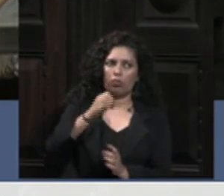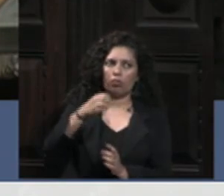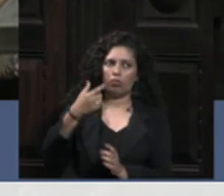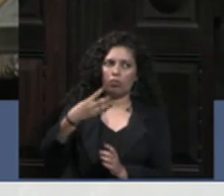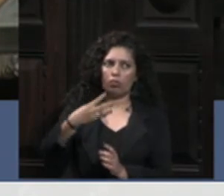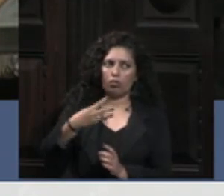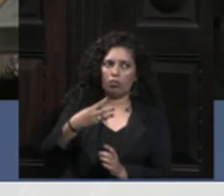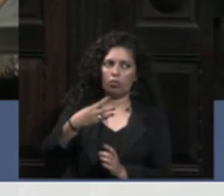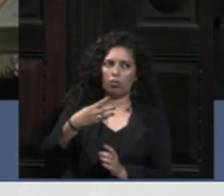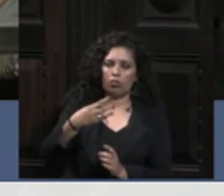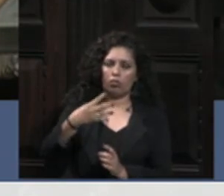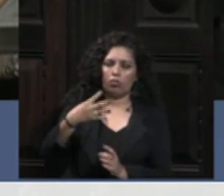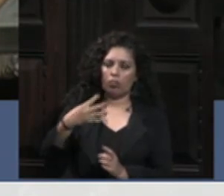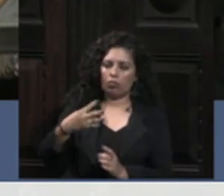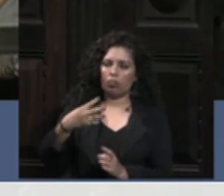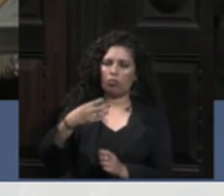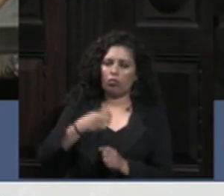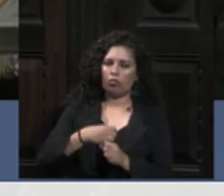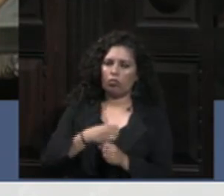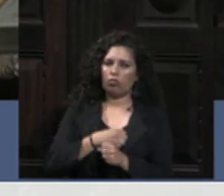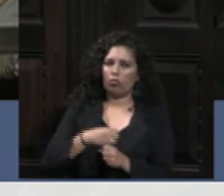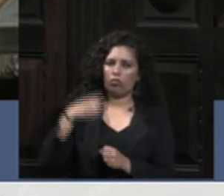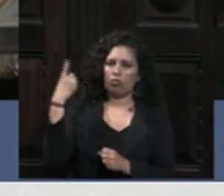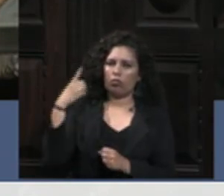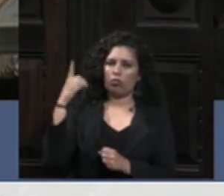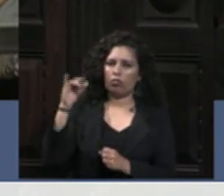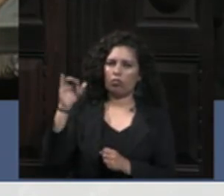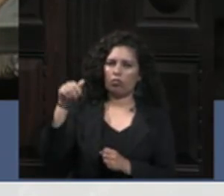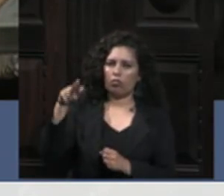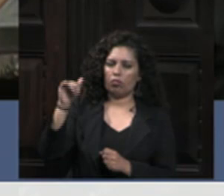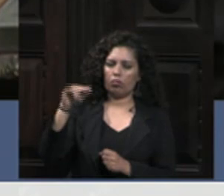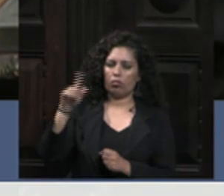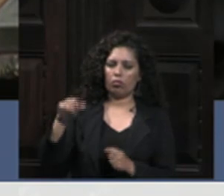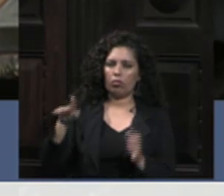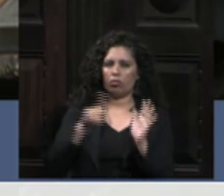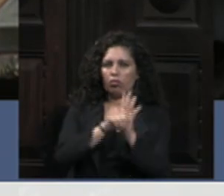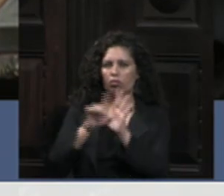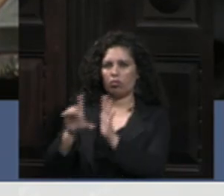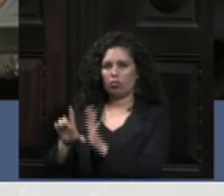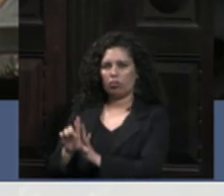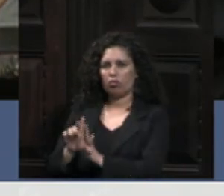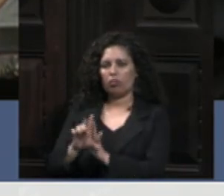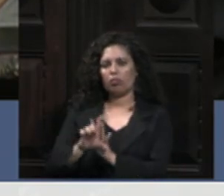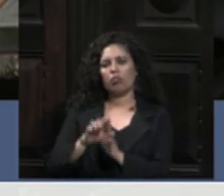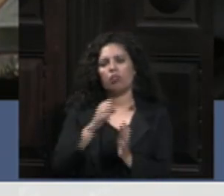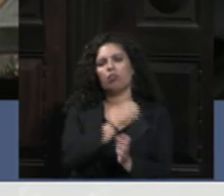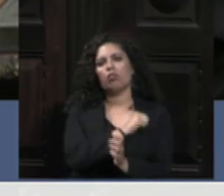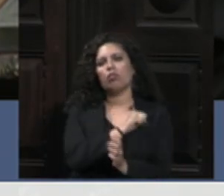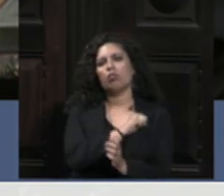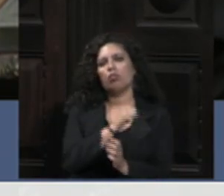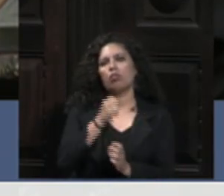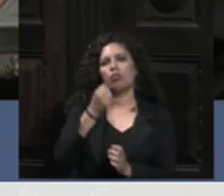2024/2016, de autoria do deputado Dionísio Lins. Projeto de lei número